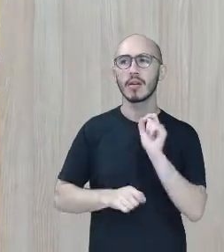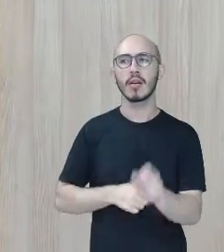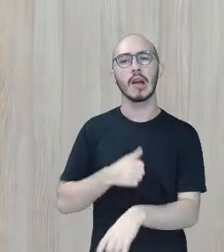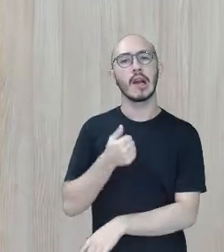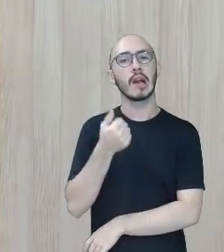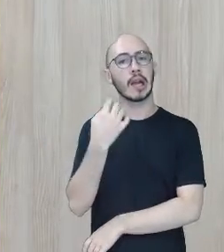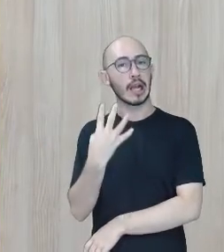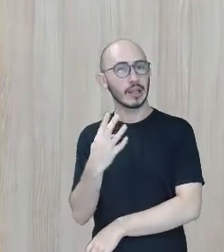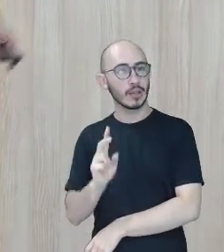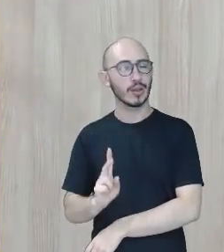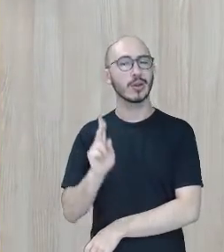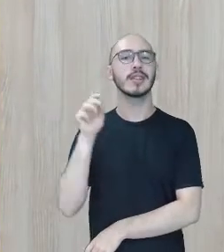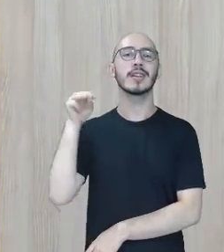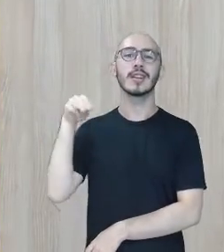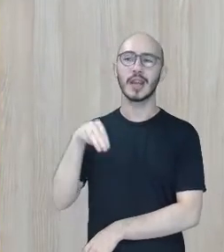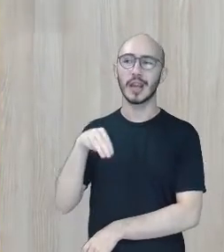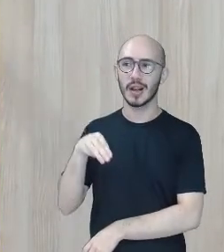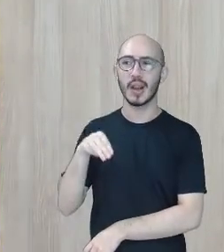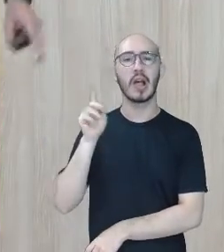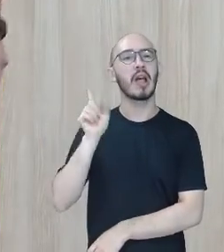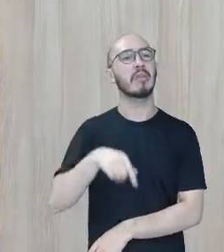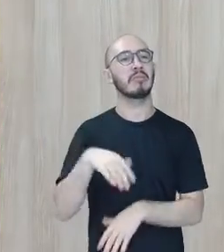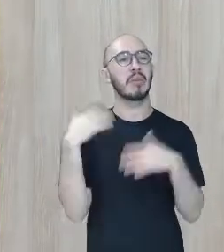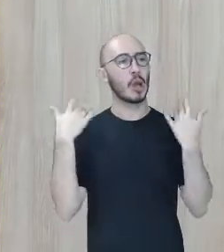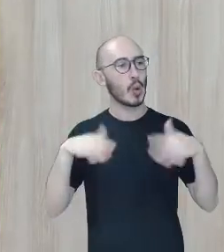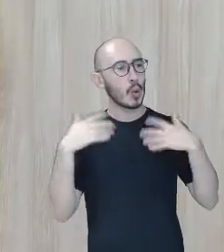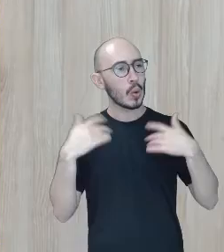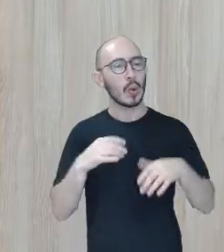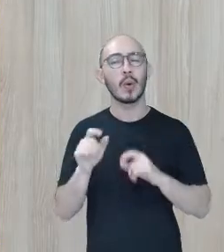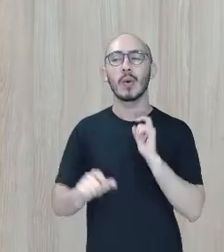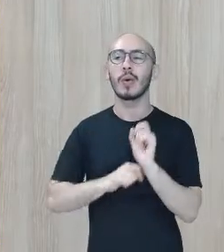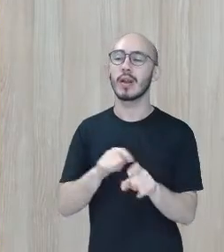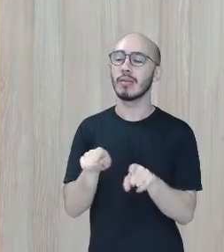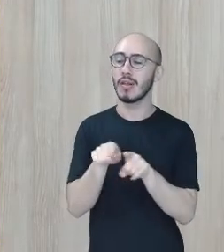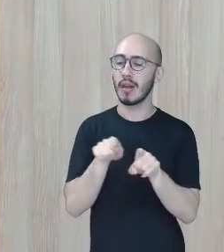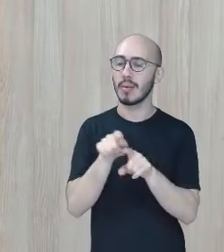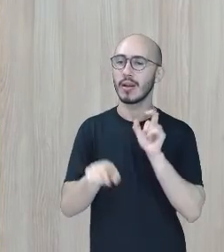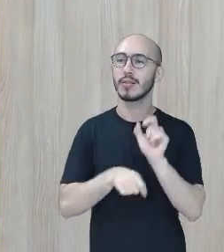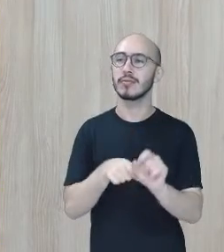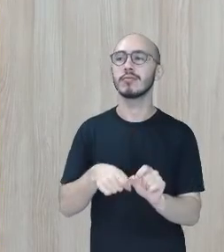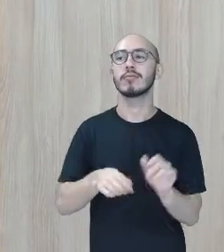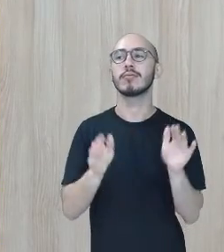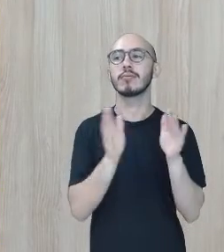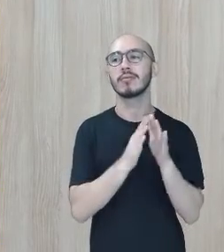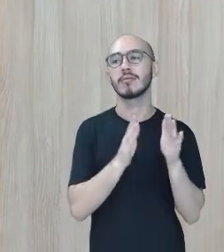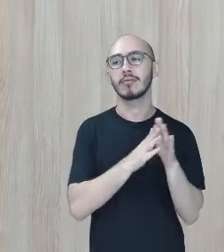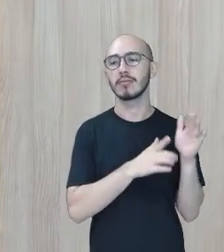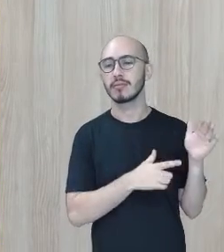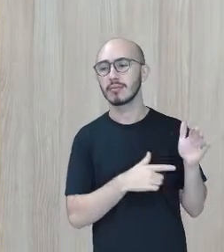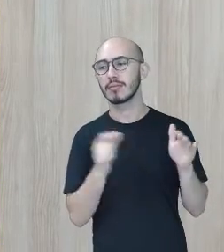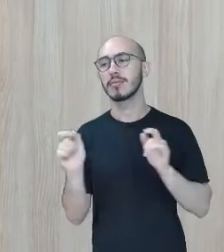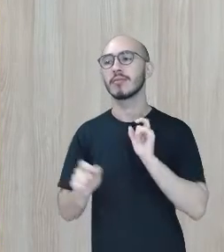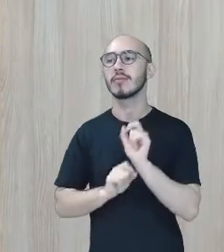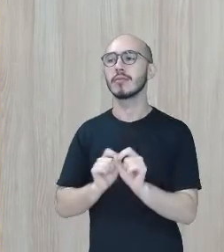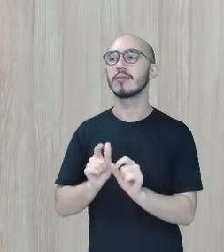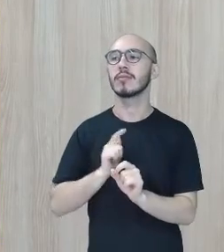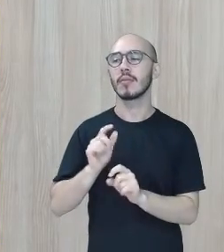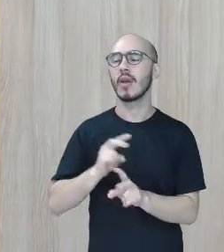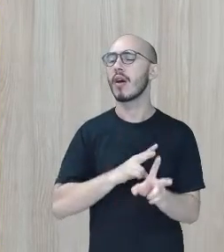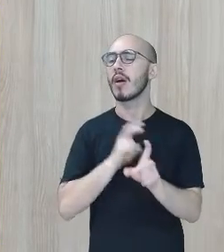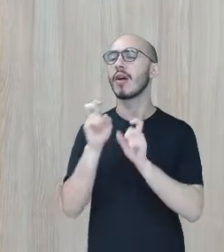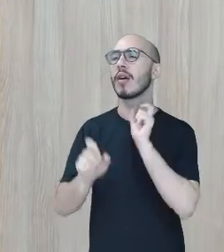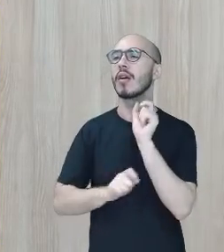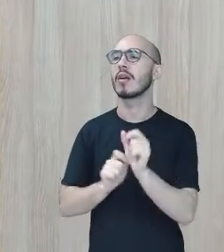14 quilômetros. Danou-se, olha aí. E aí eu saí de casa e verifiquei que